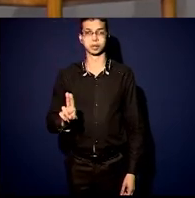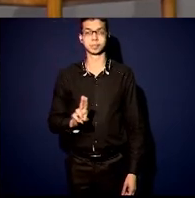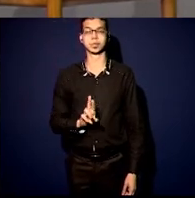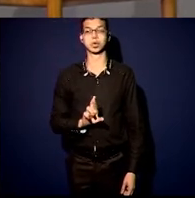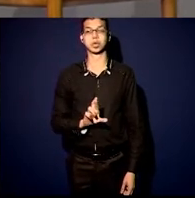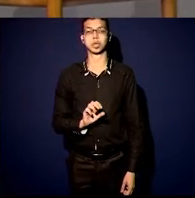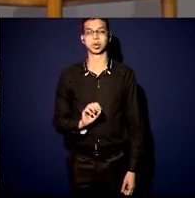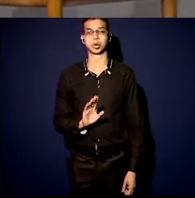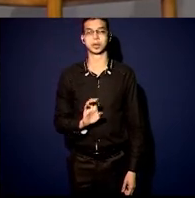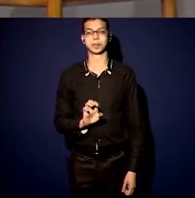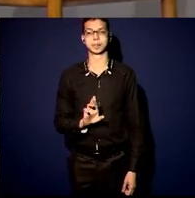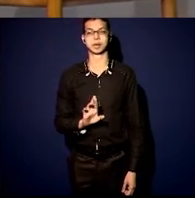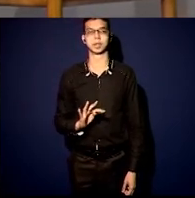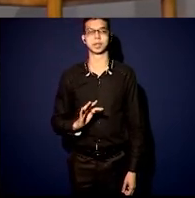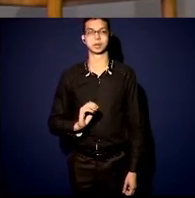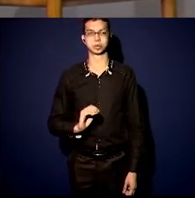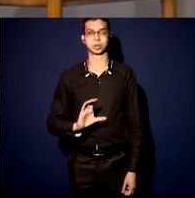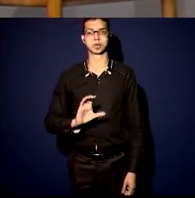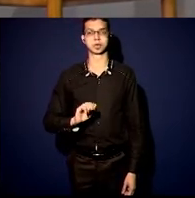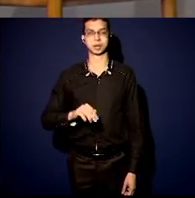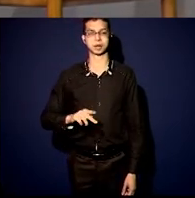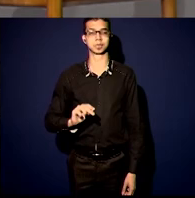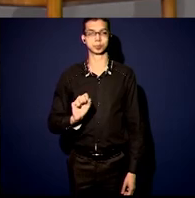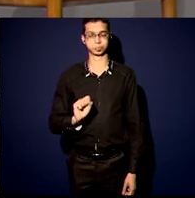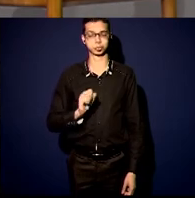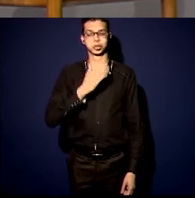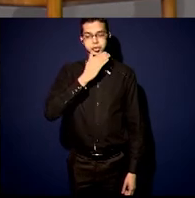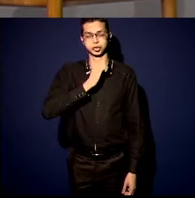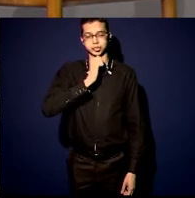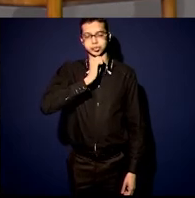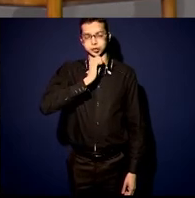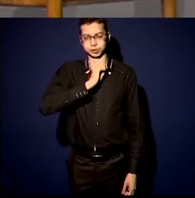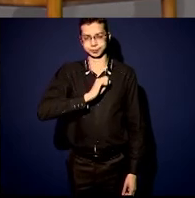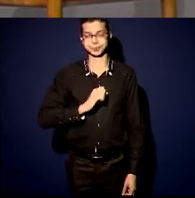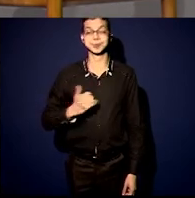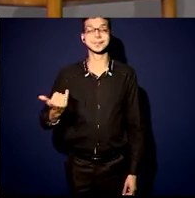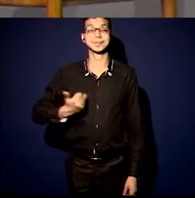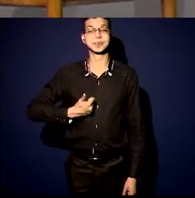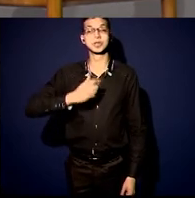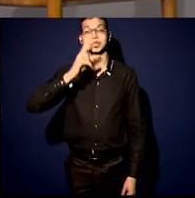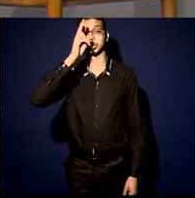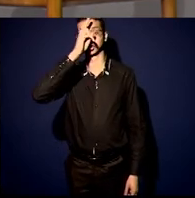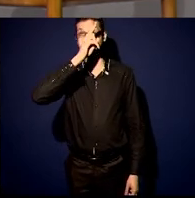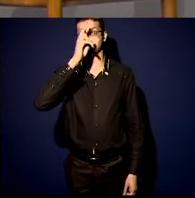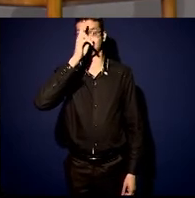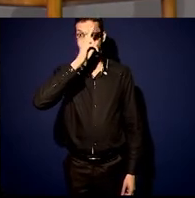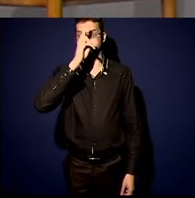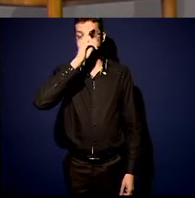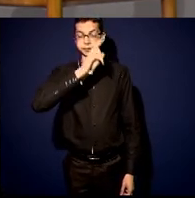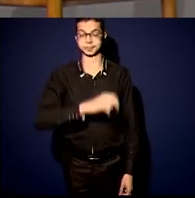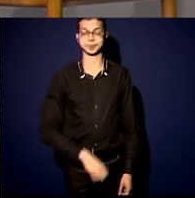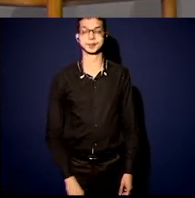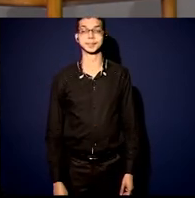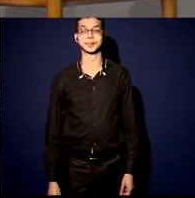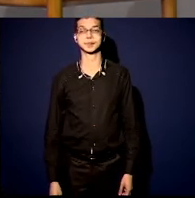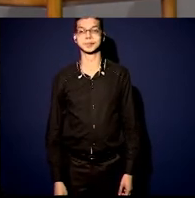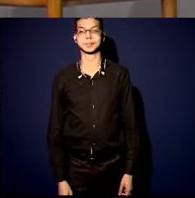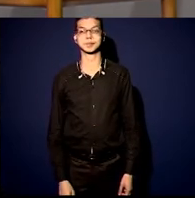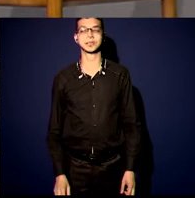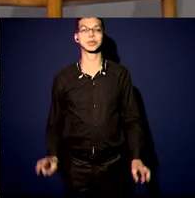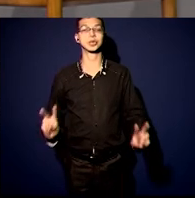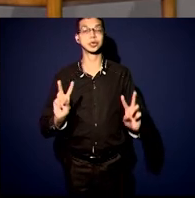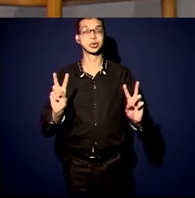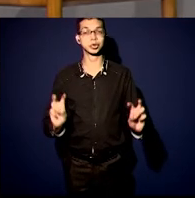Neto mas o Roberto Campos avô que ele me contava uma história sobre o Juscelino